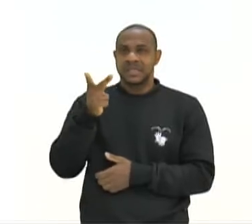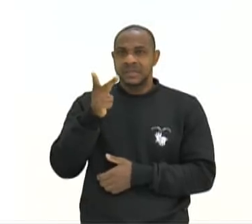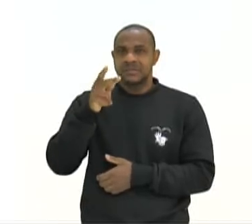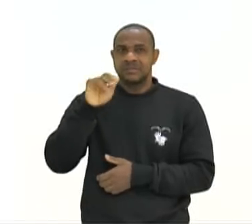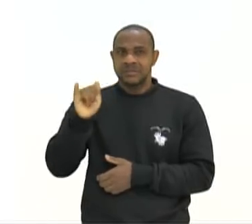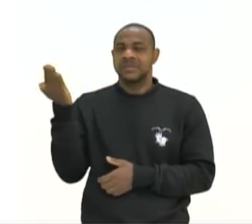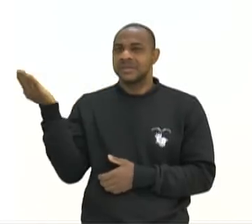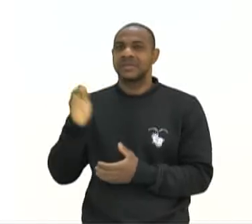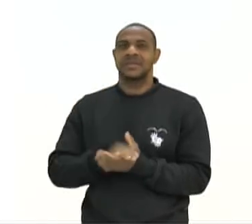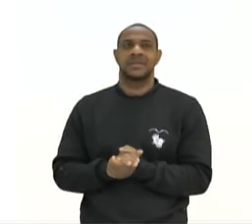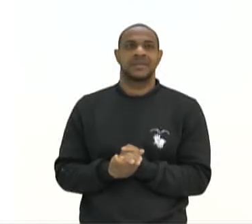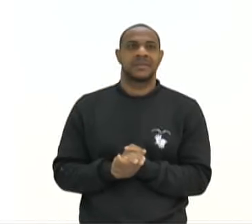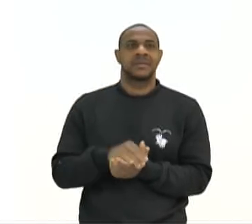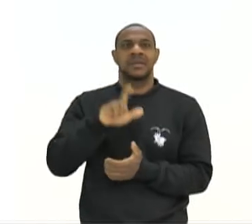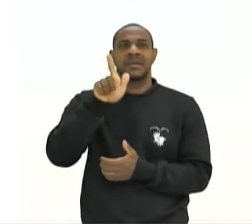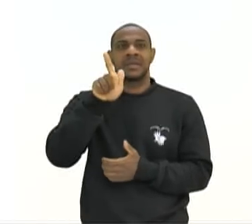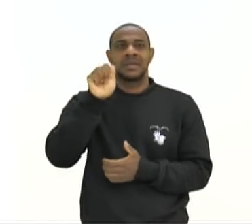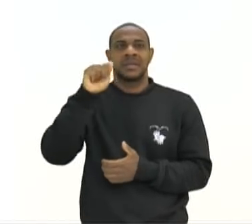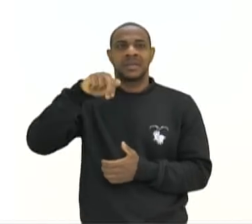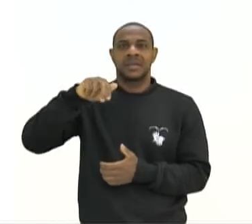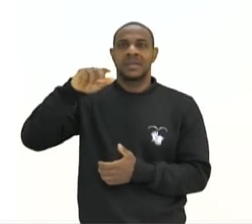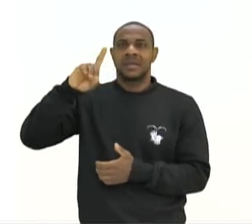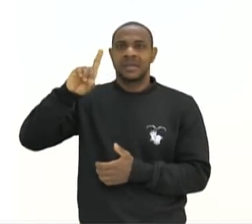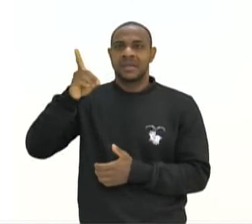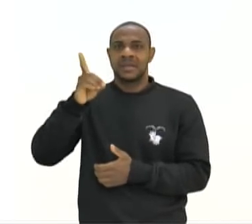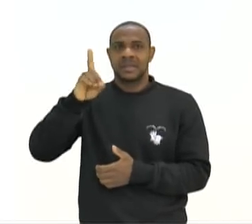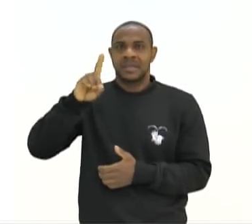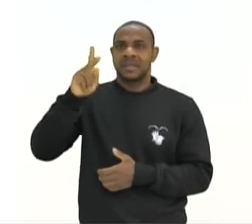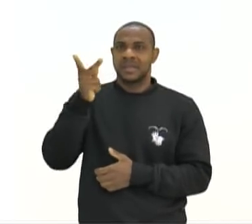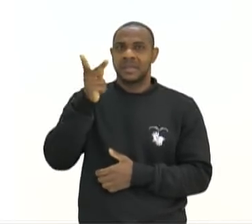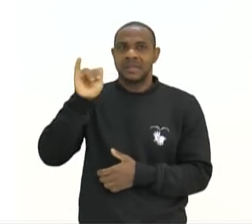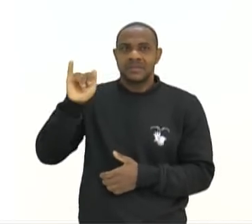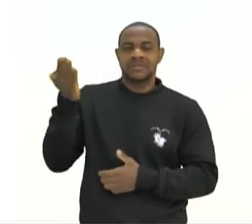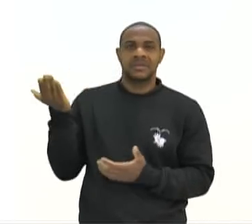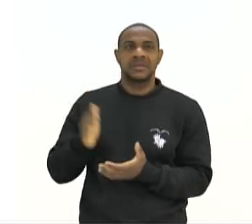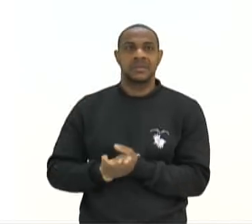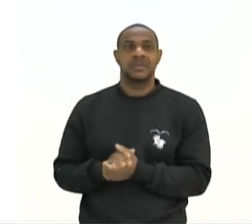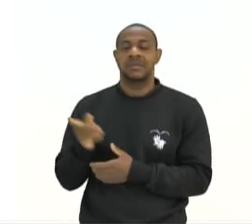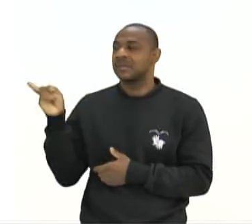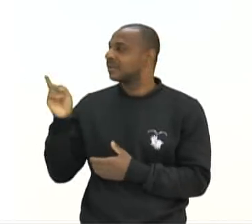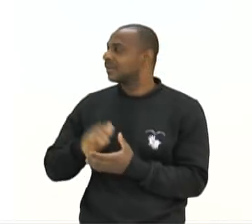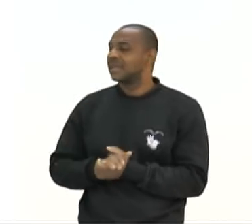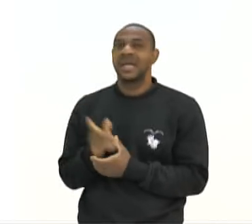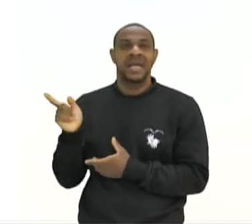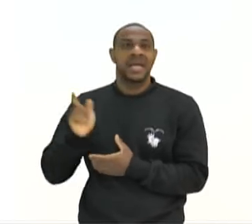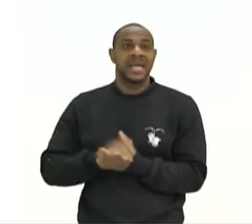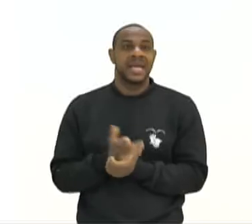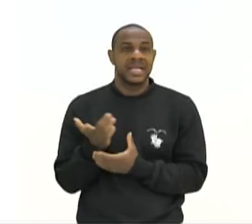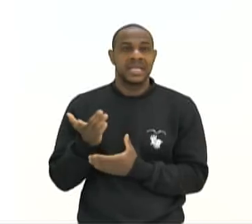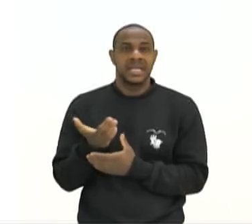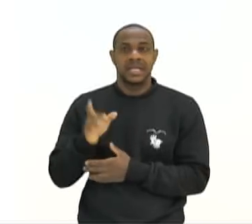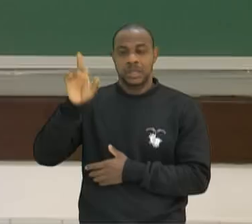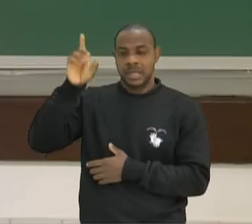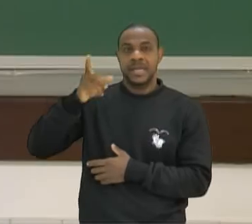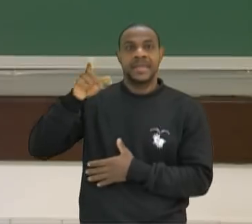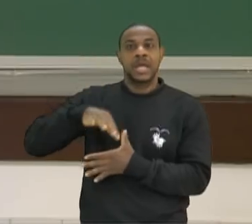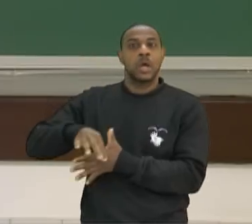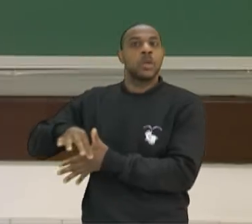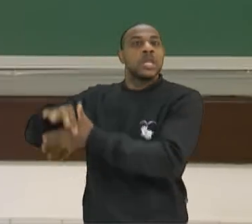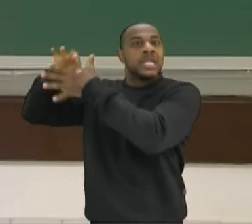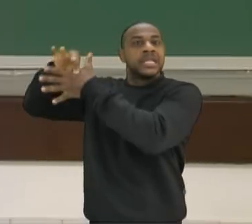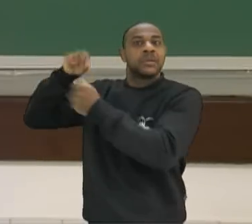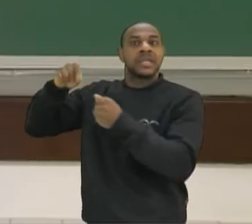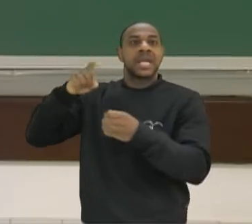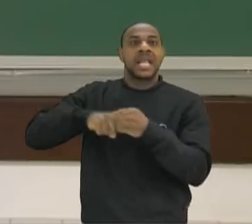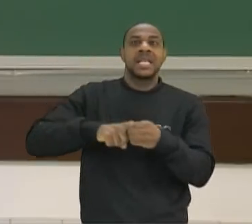gente? Ele liderava a resistência não violenta, tá? Para a independência